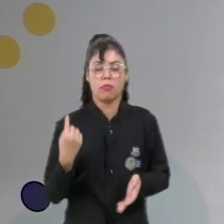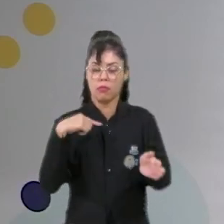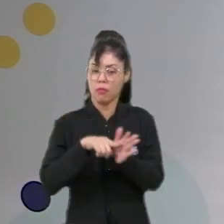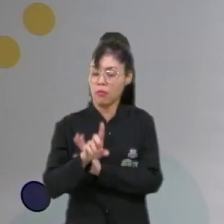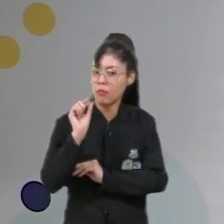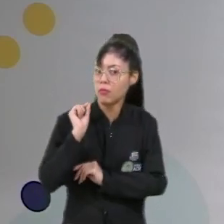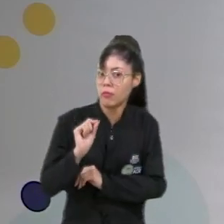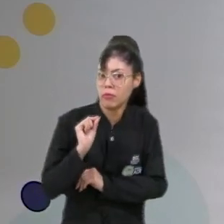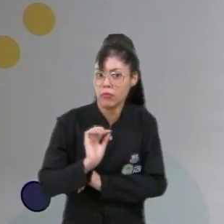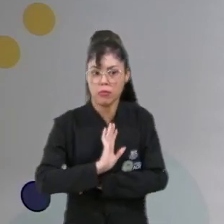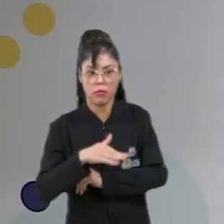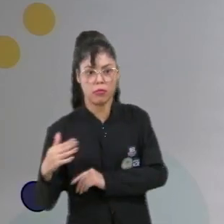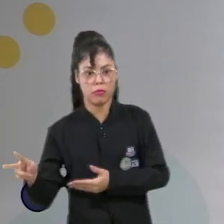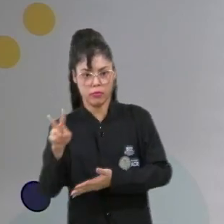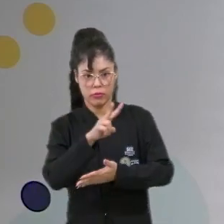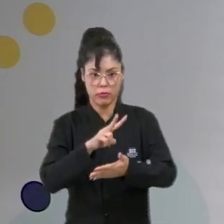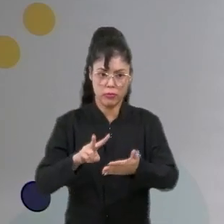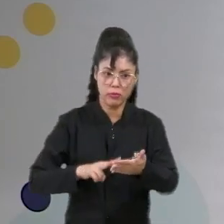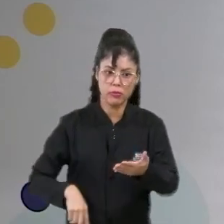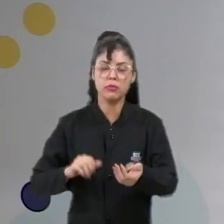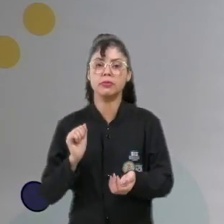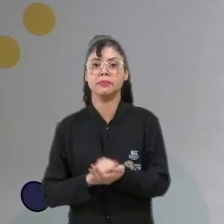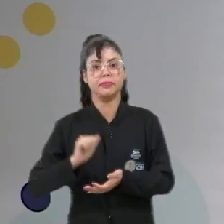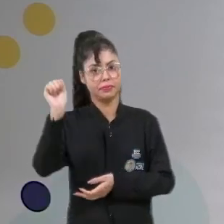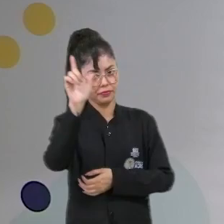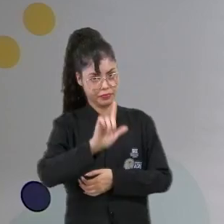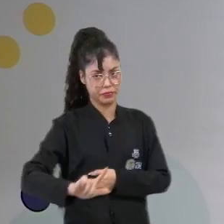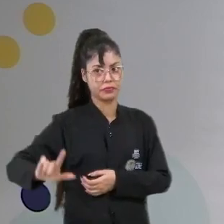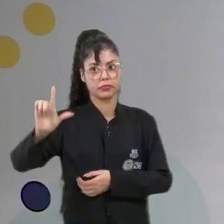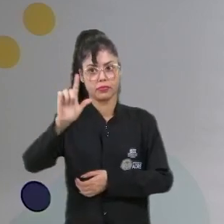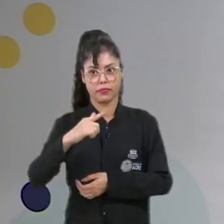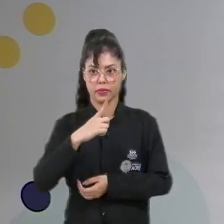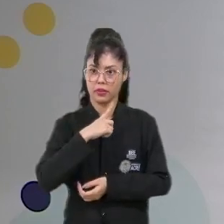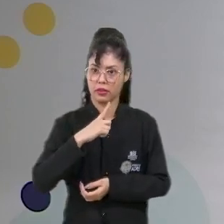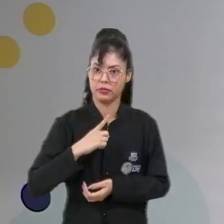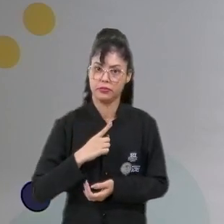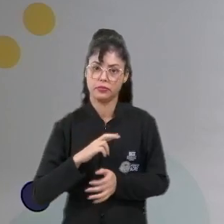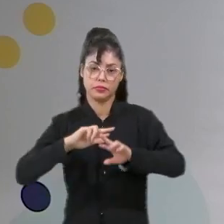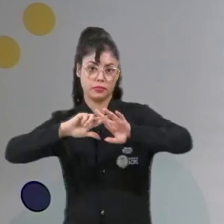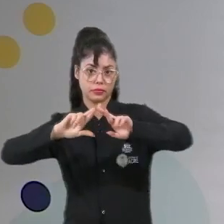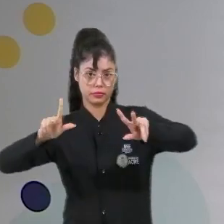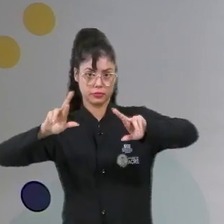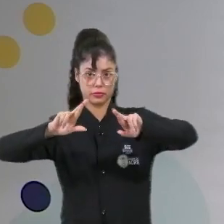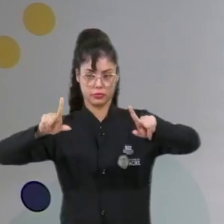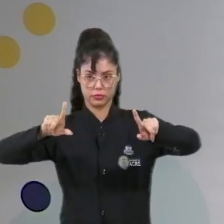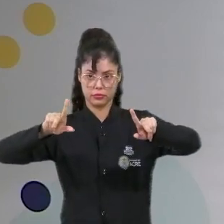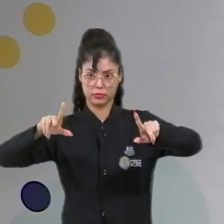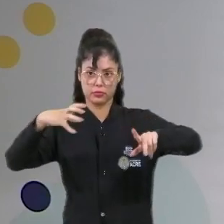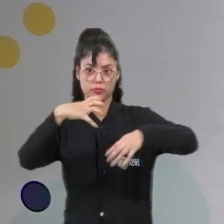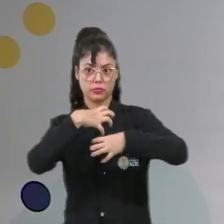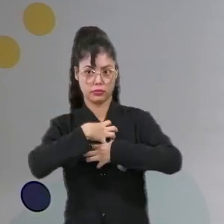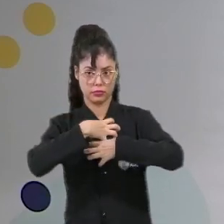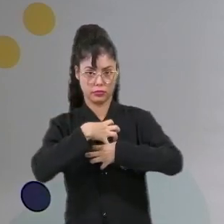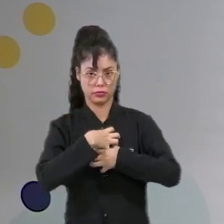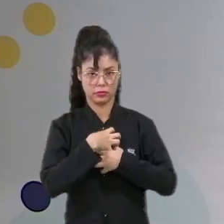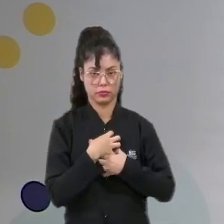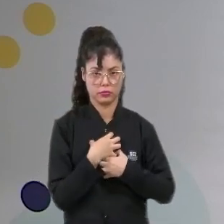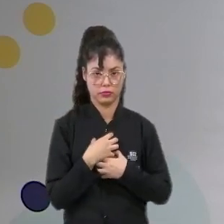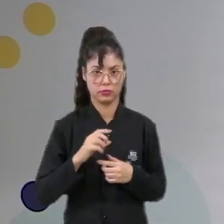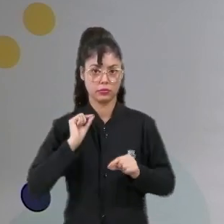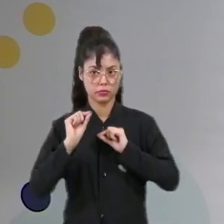é, quando nós lemos um texto literário, existem essas lacunas, esses sentidos